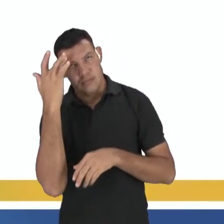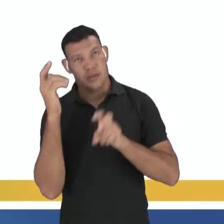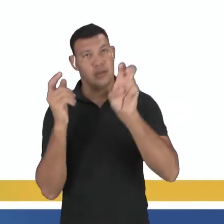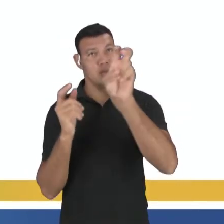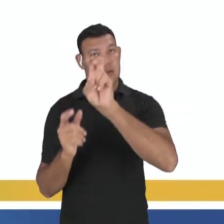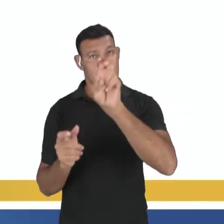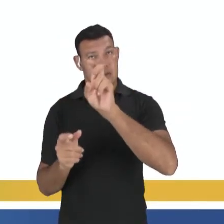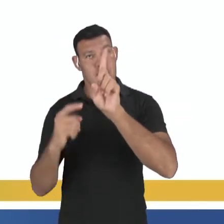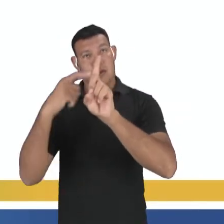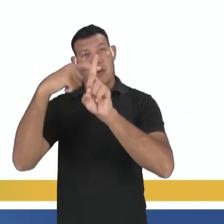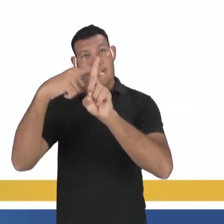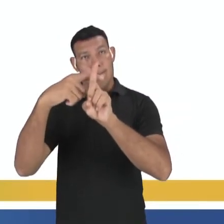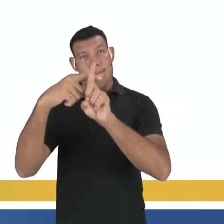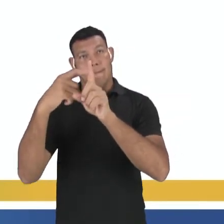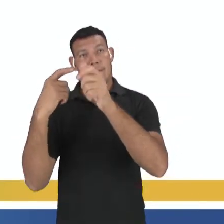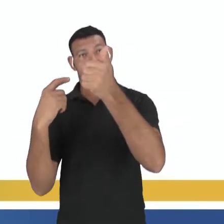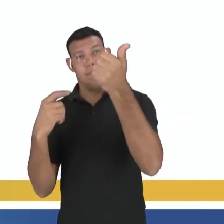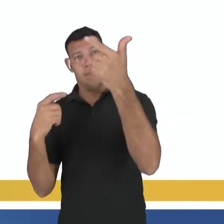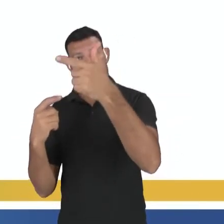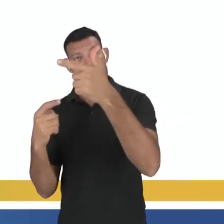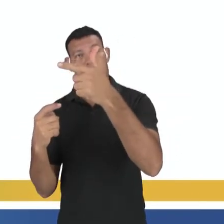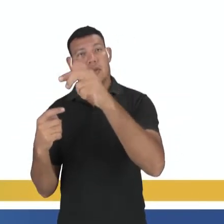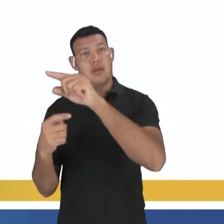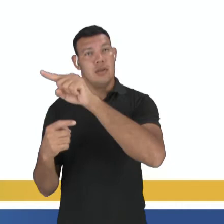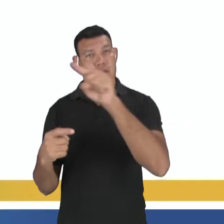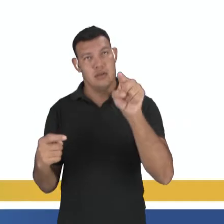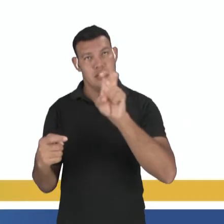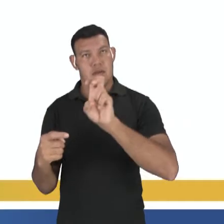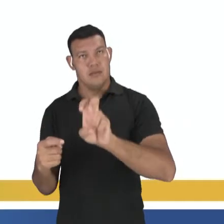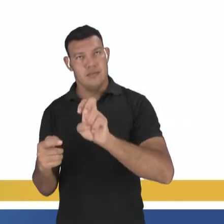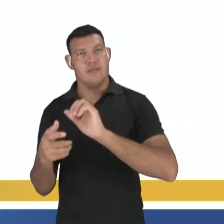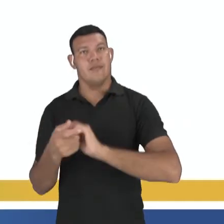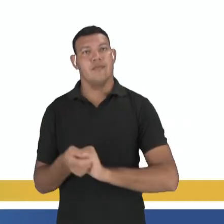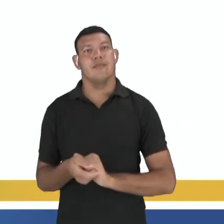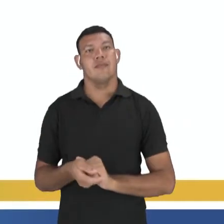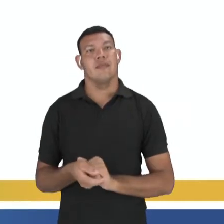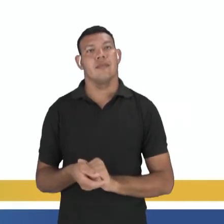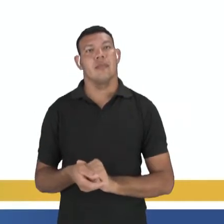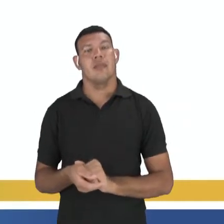dá 67, e vou dividir para 5, que vai dar